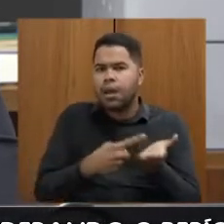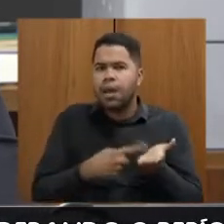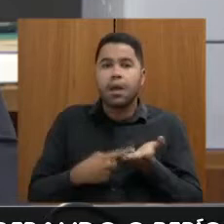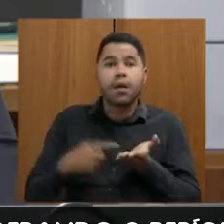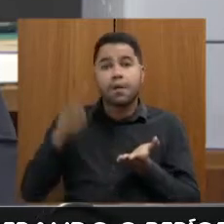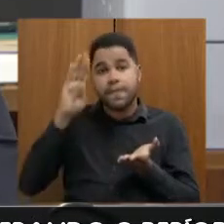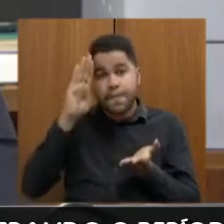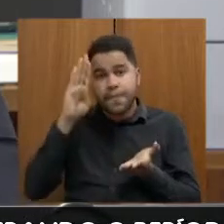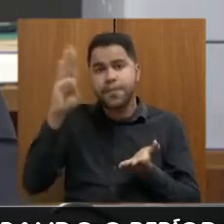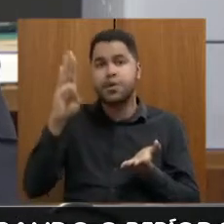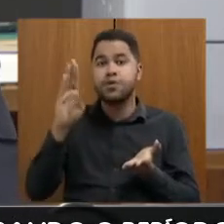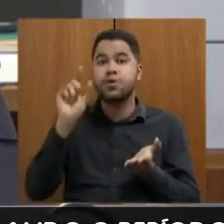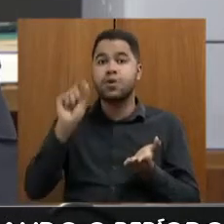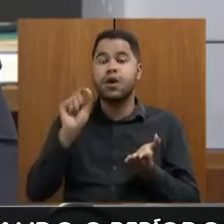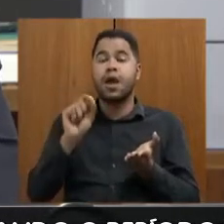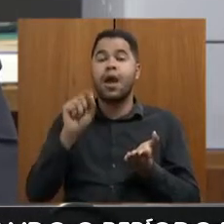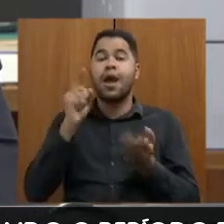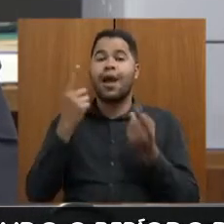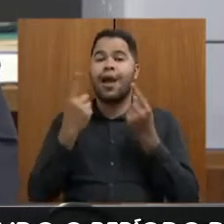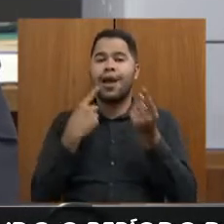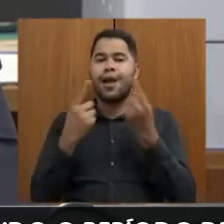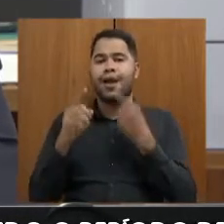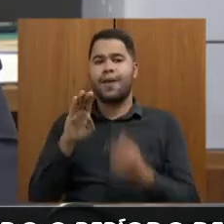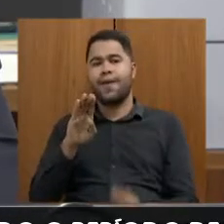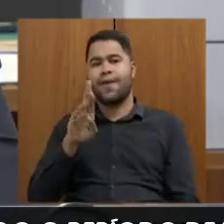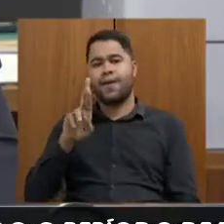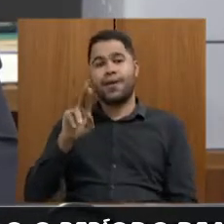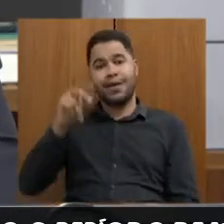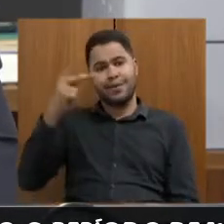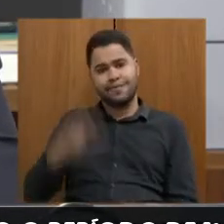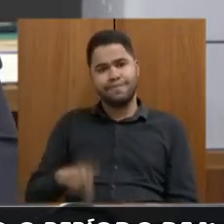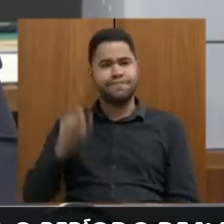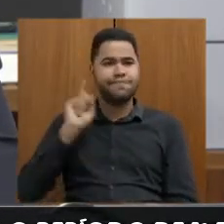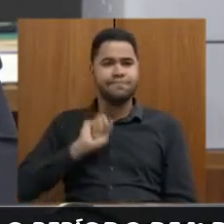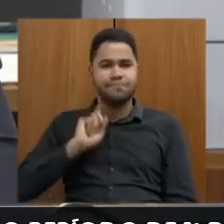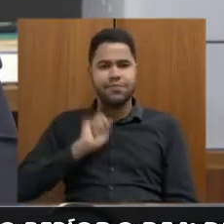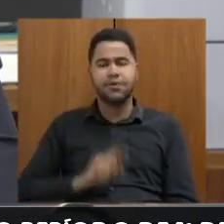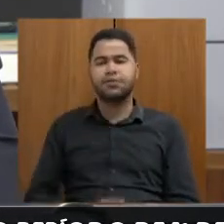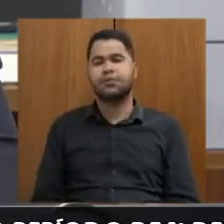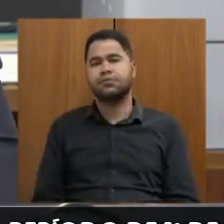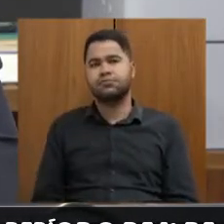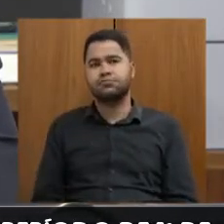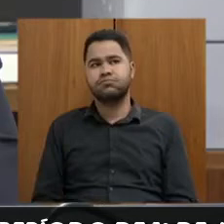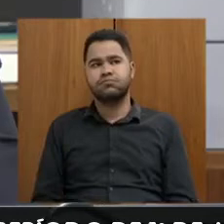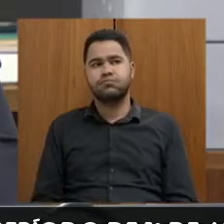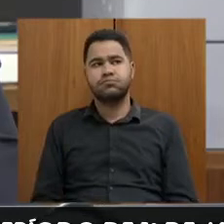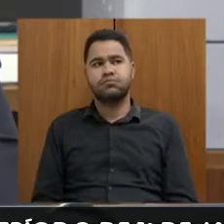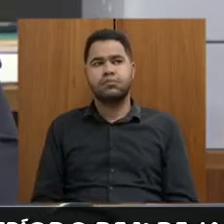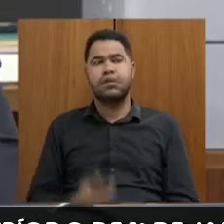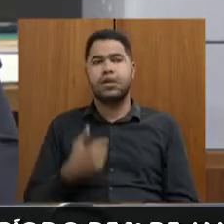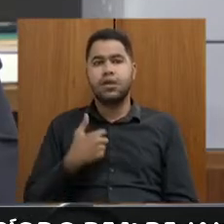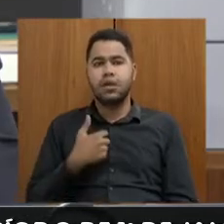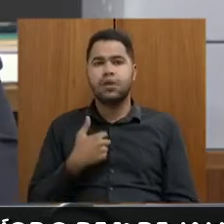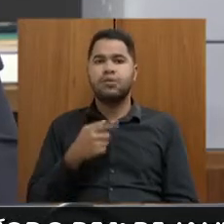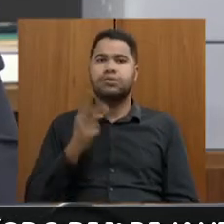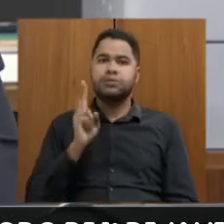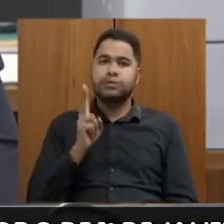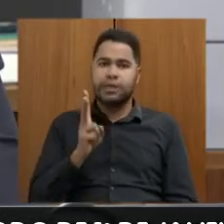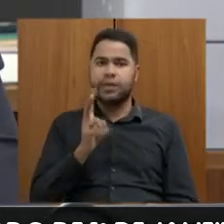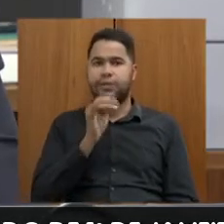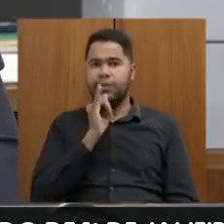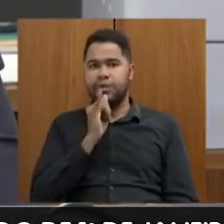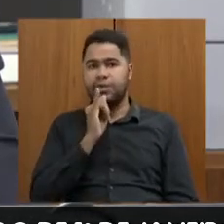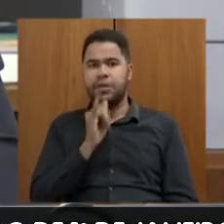priorizar as rodovias de Minas Gerais né é eu tô quase toda semana no